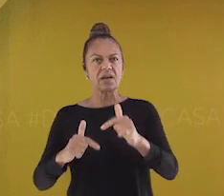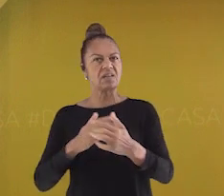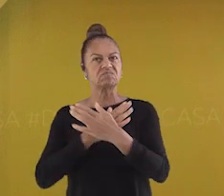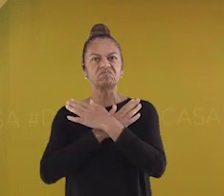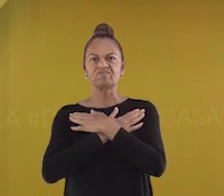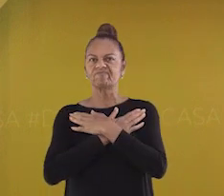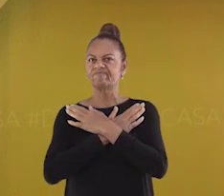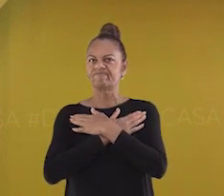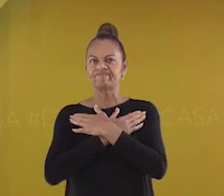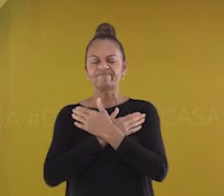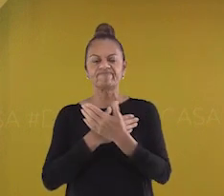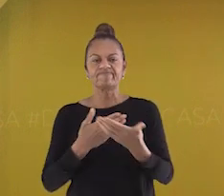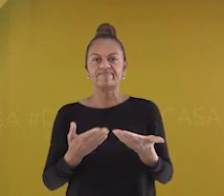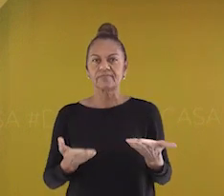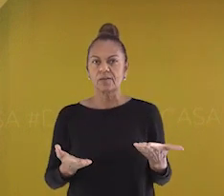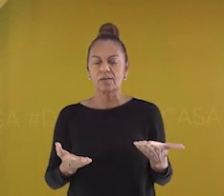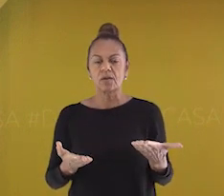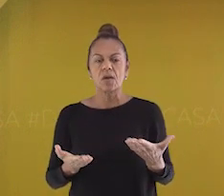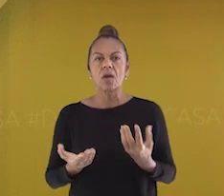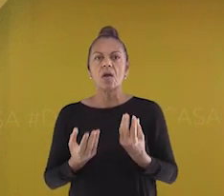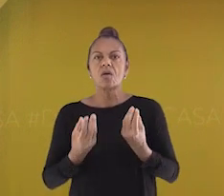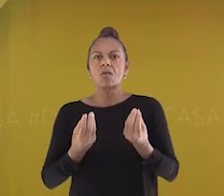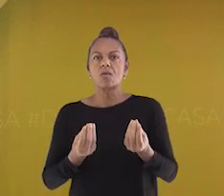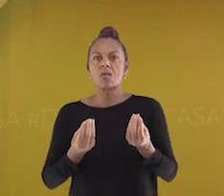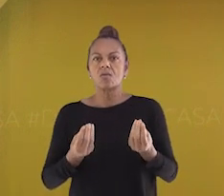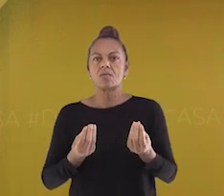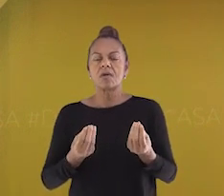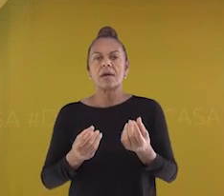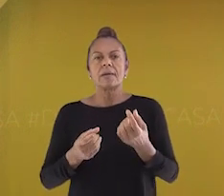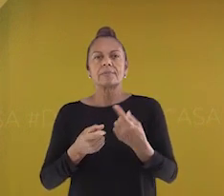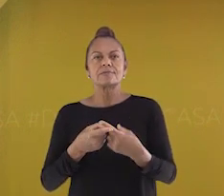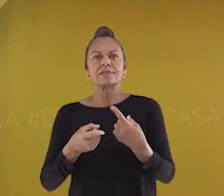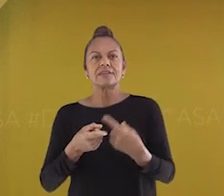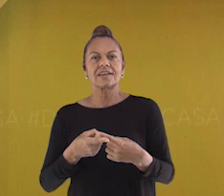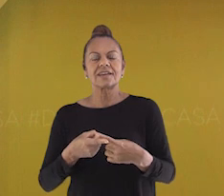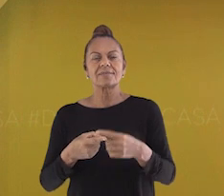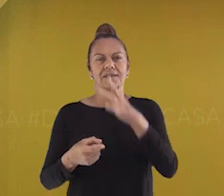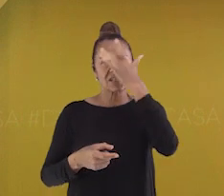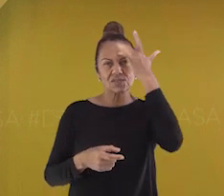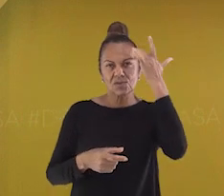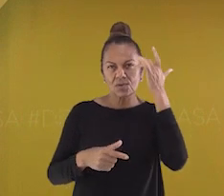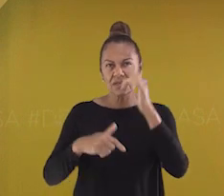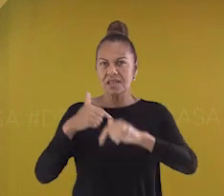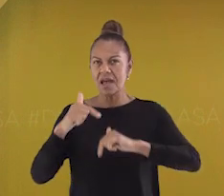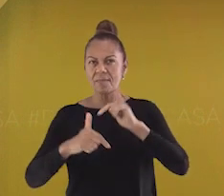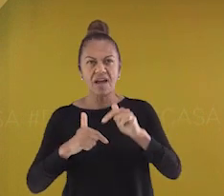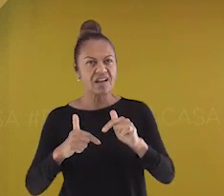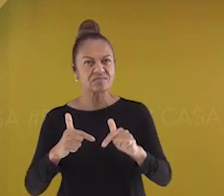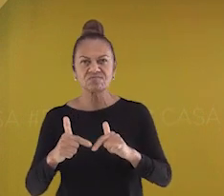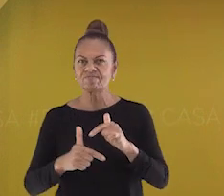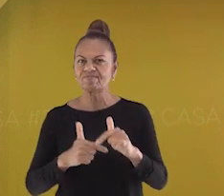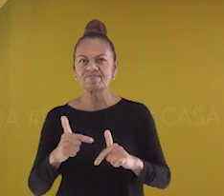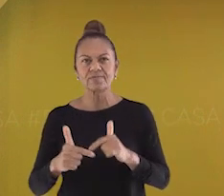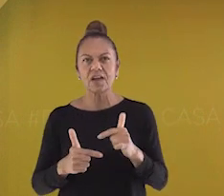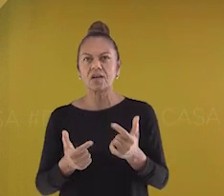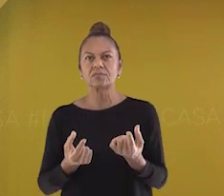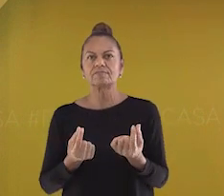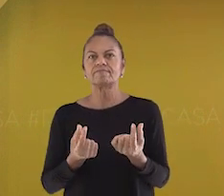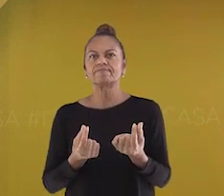não está trabalhando, ela dificilmente consome produtos supérfluos e faz